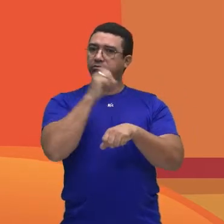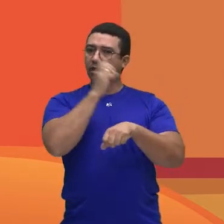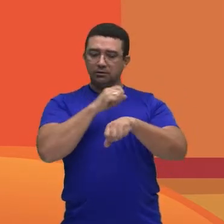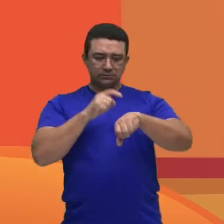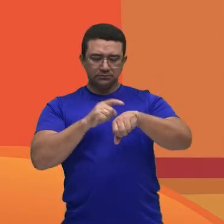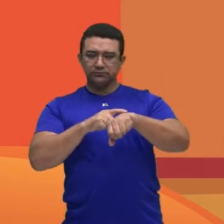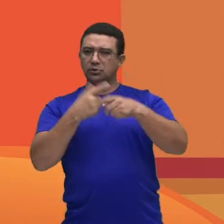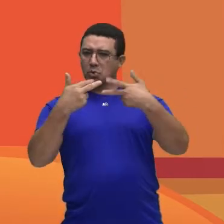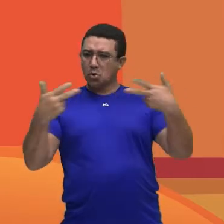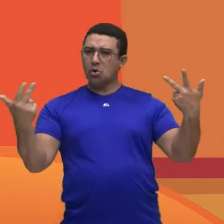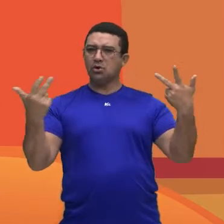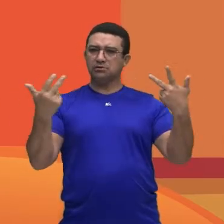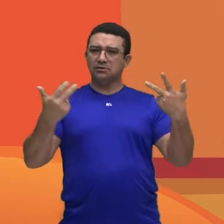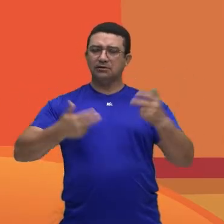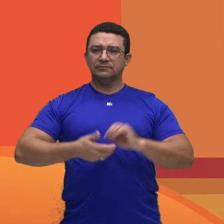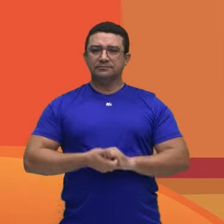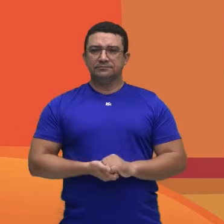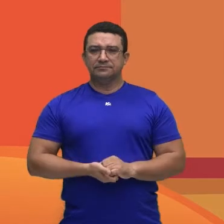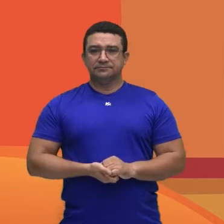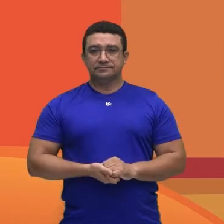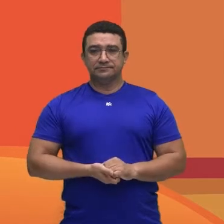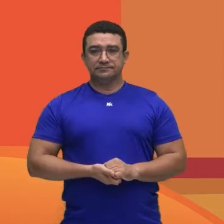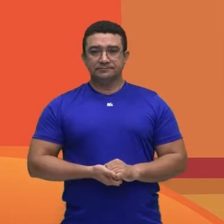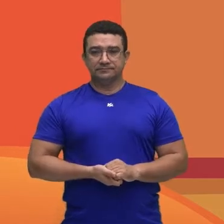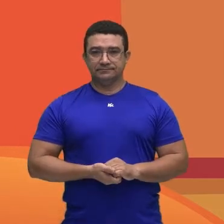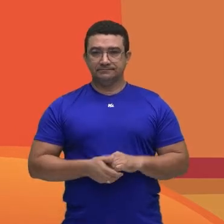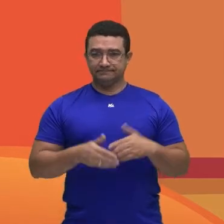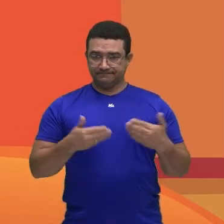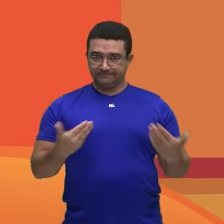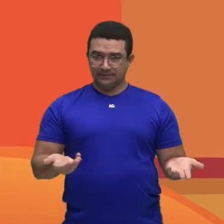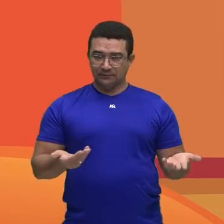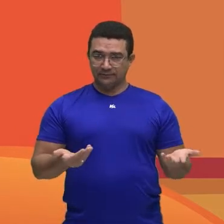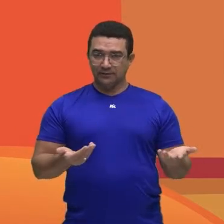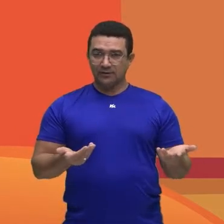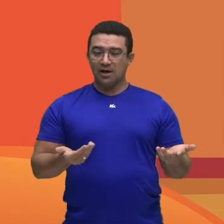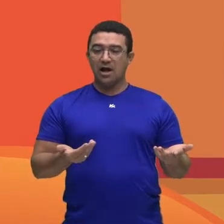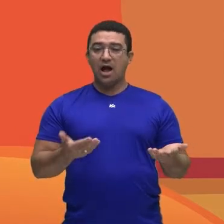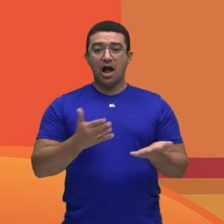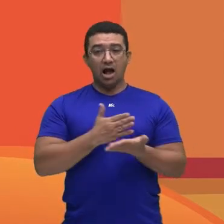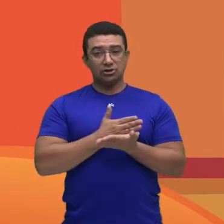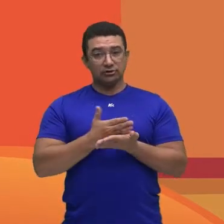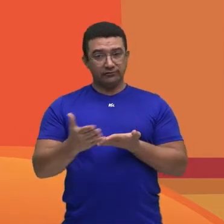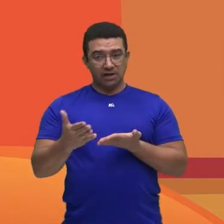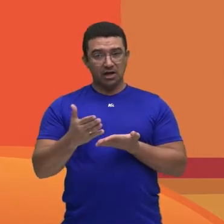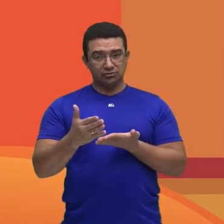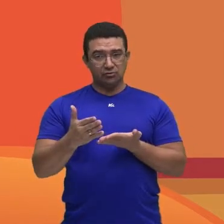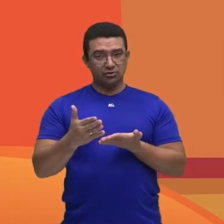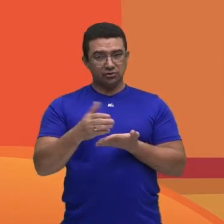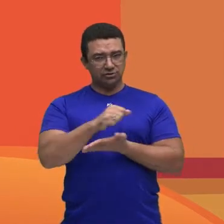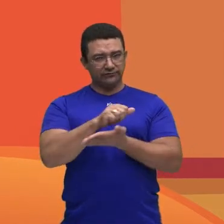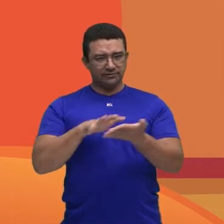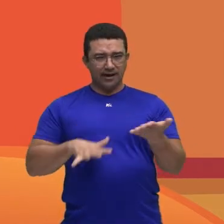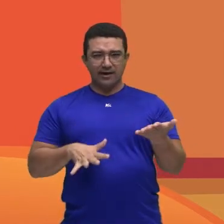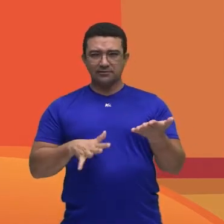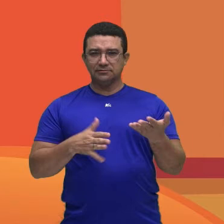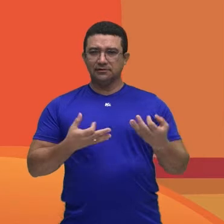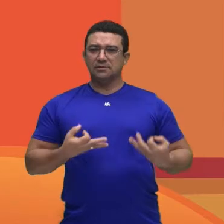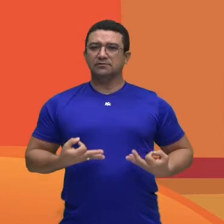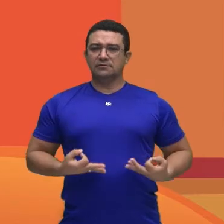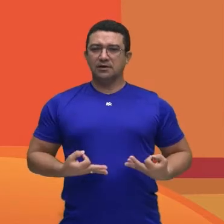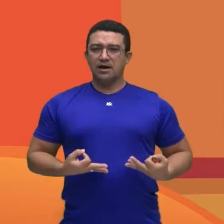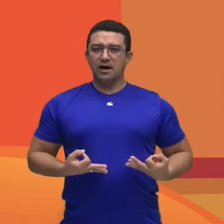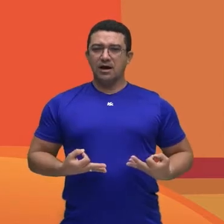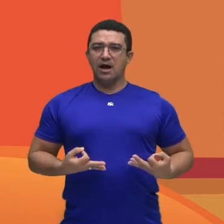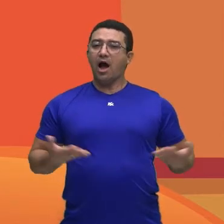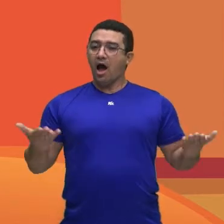fazer as atividades direitinho. Então, com essa atividade que ela fez, ele ficou feliz que ela está um pouquinho